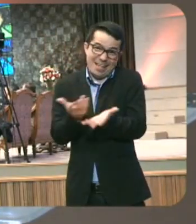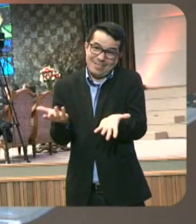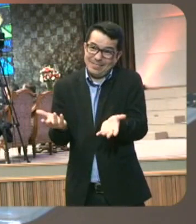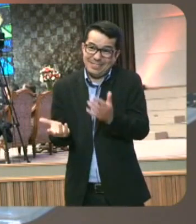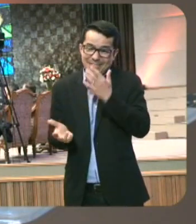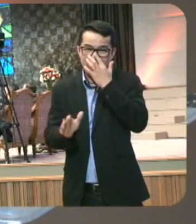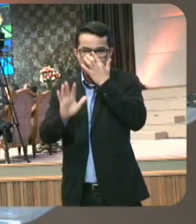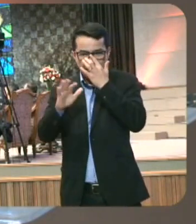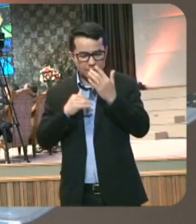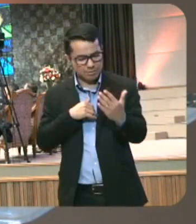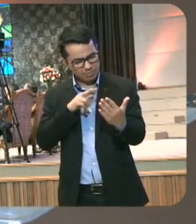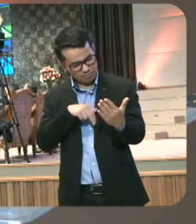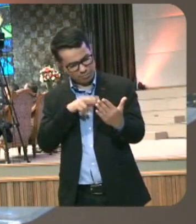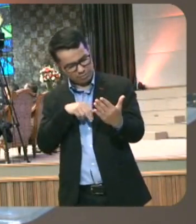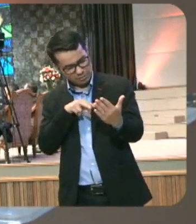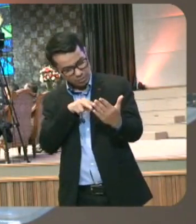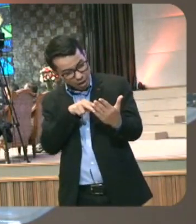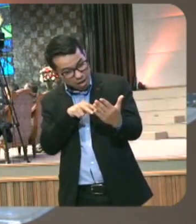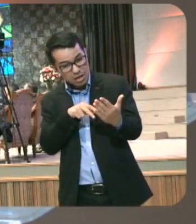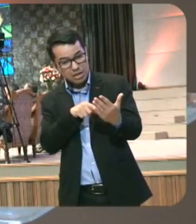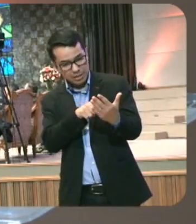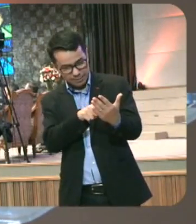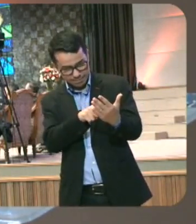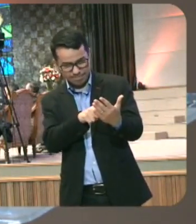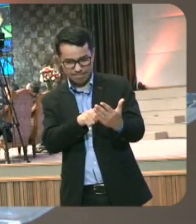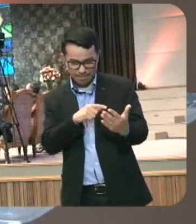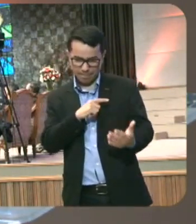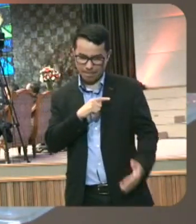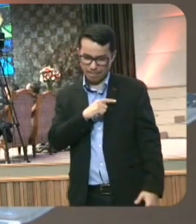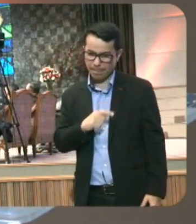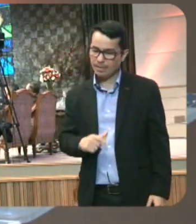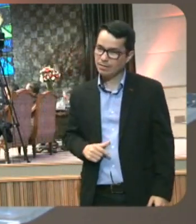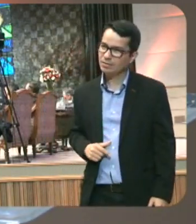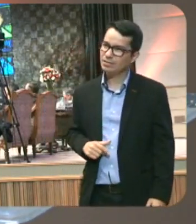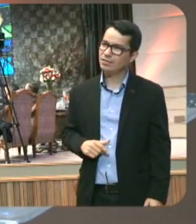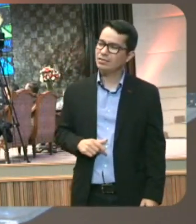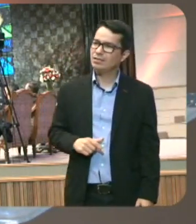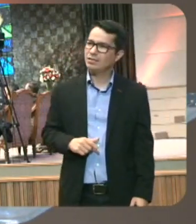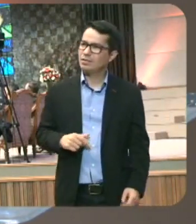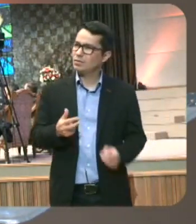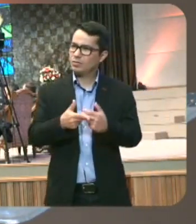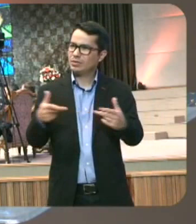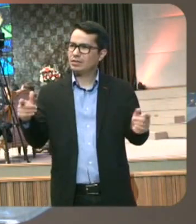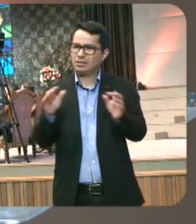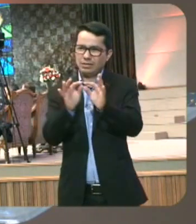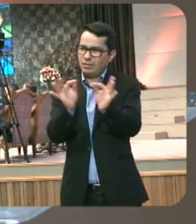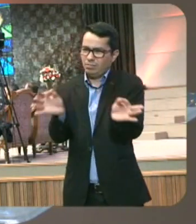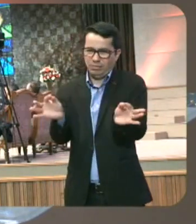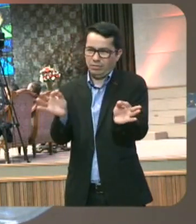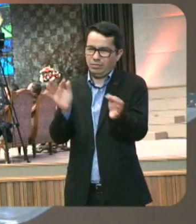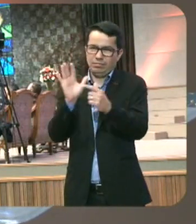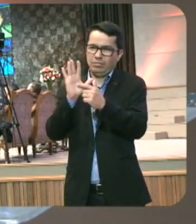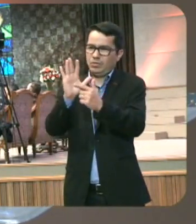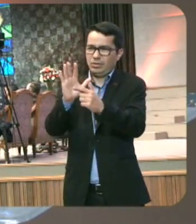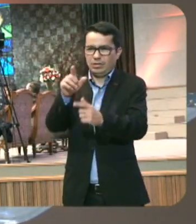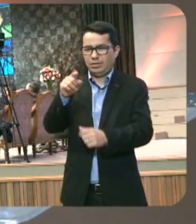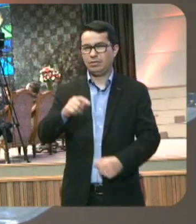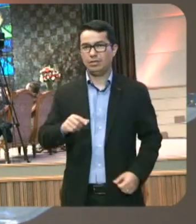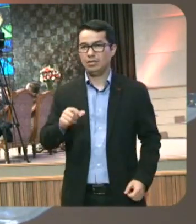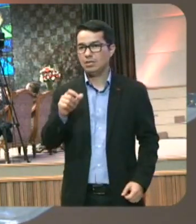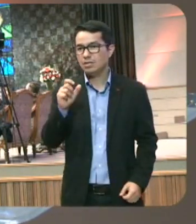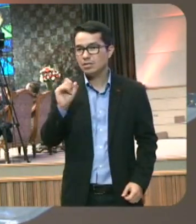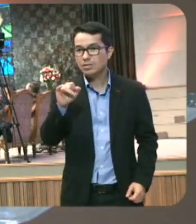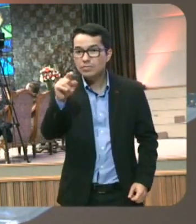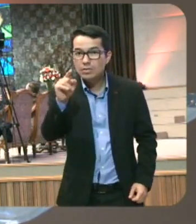E a resposta que eu percebi no texto é uma coisa muito simples. Se você cometer